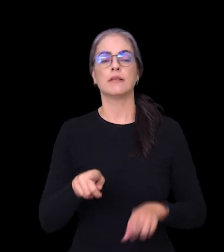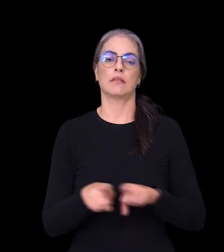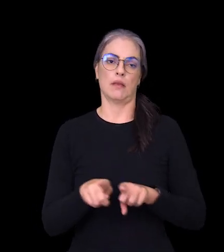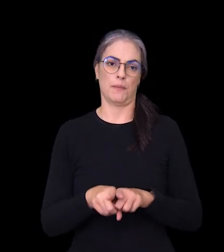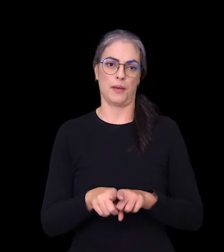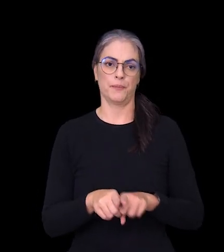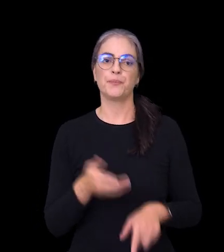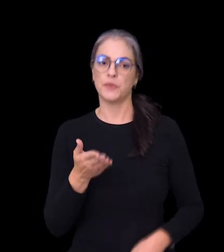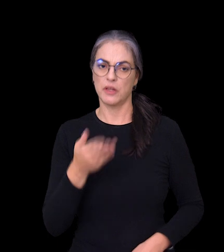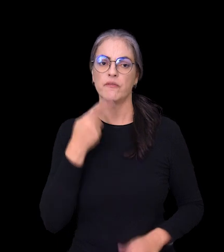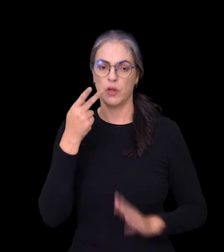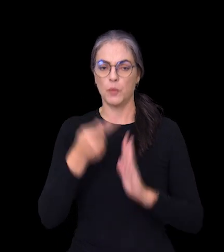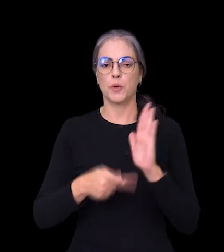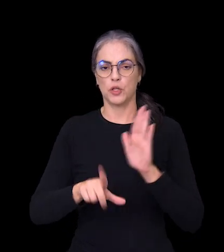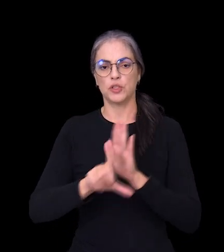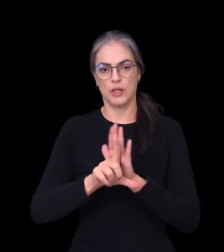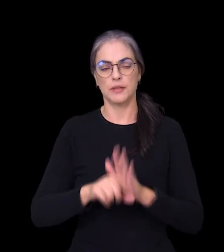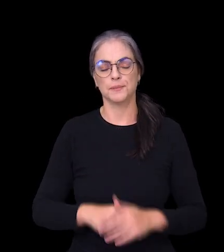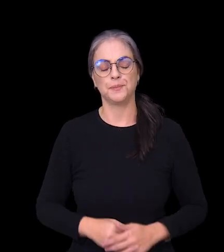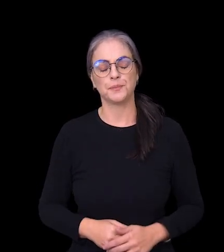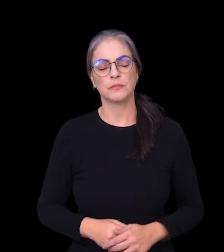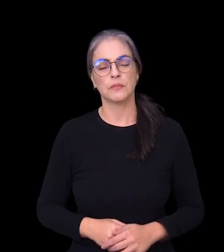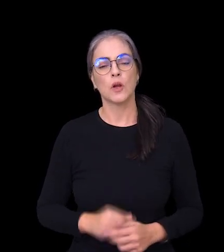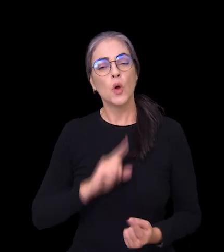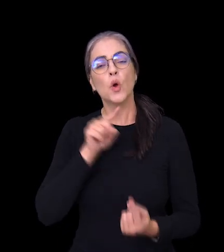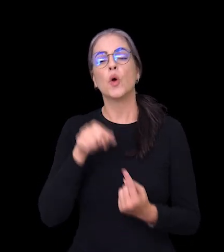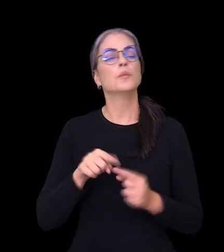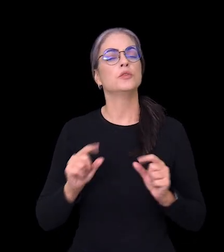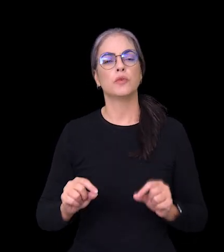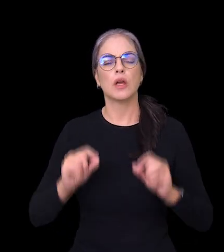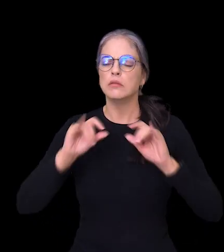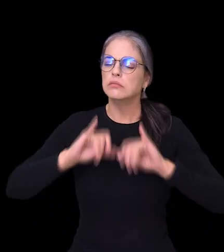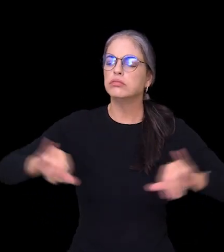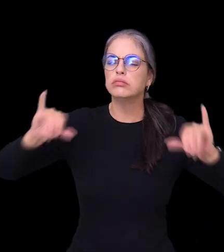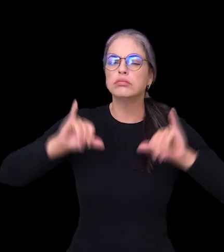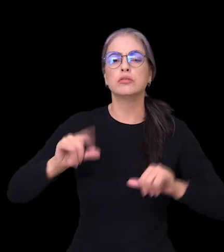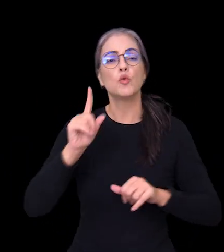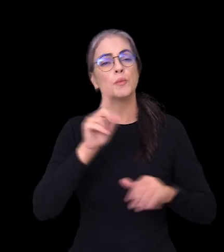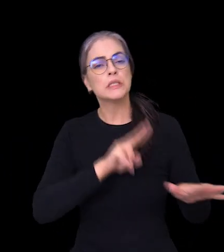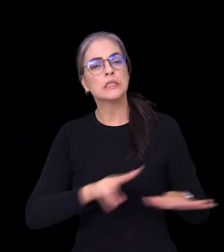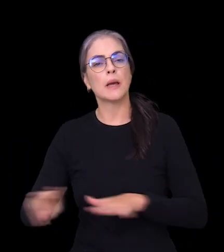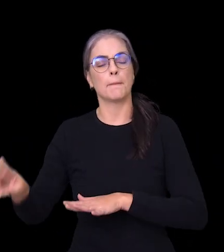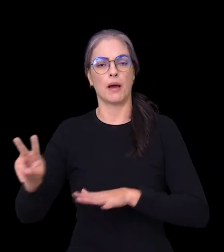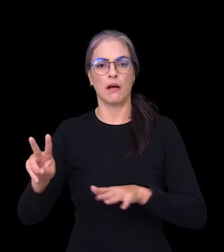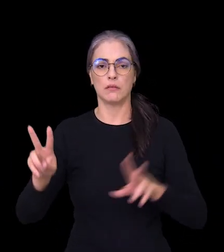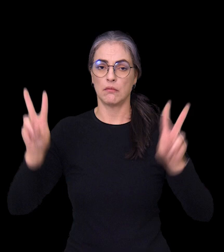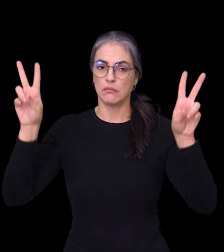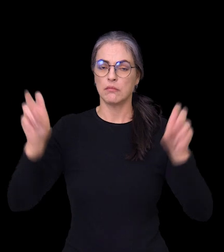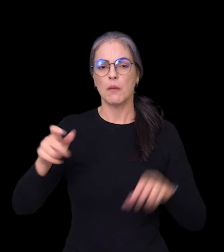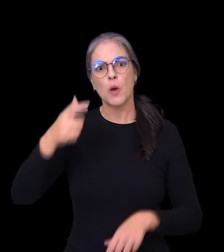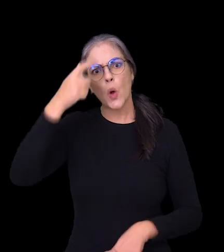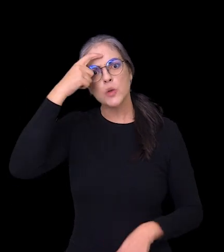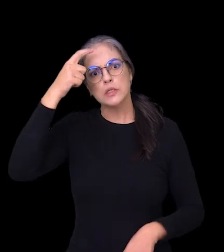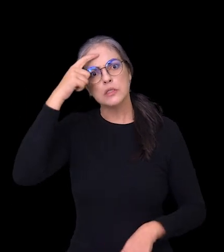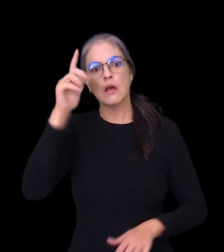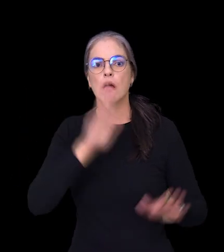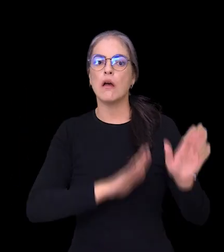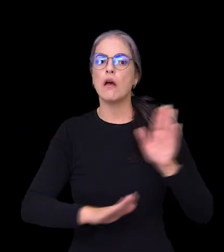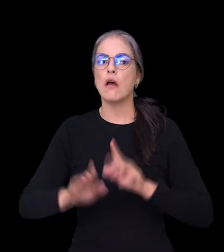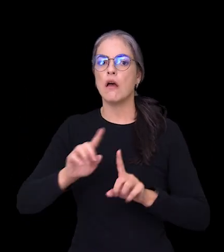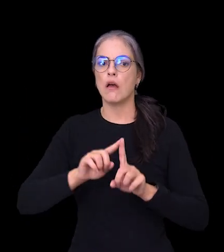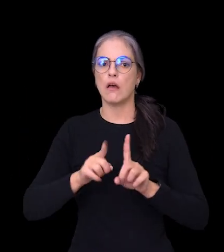você mencionou, cujo objetivo é criar uma semana de conscientização da gravidez na adolescência. Então, acho que foi um